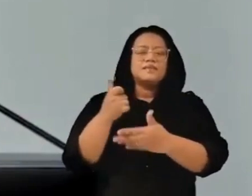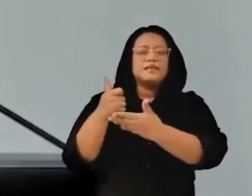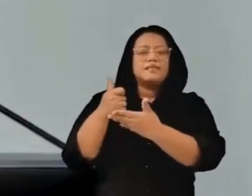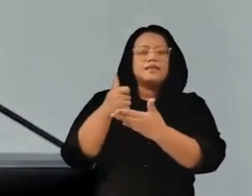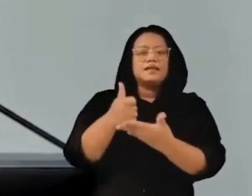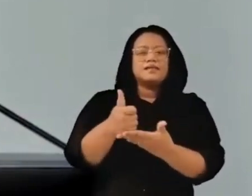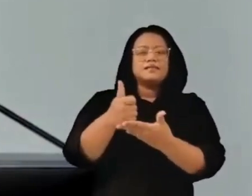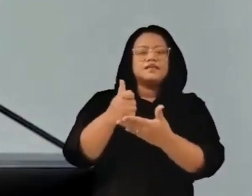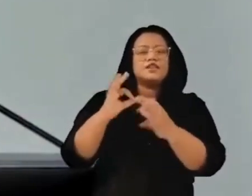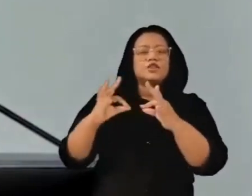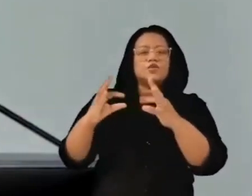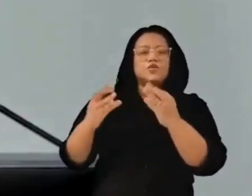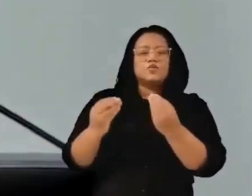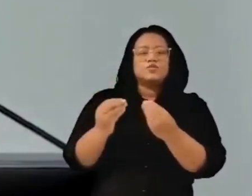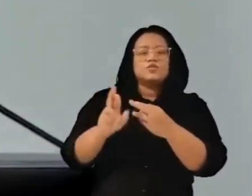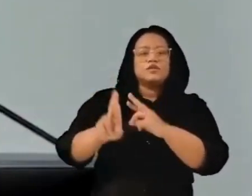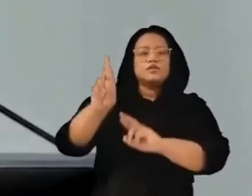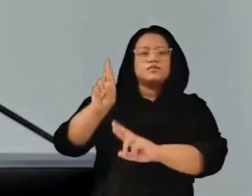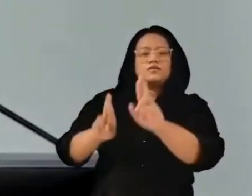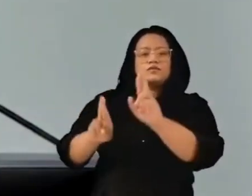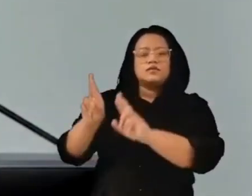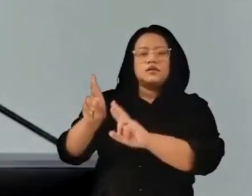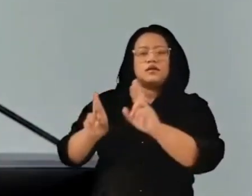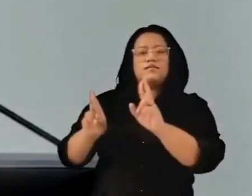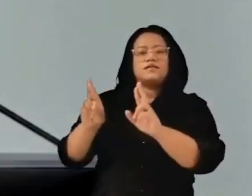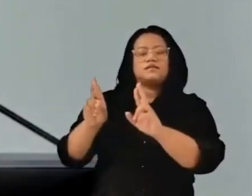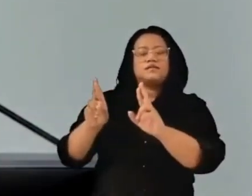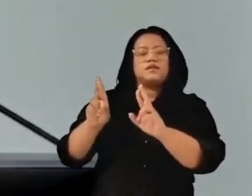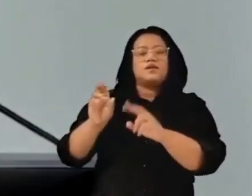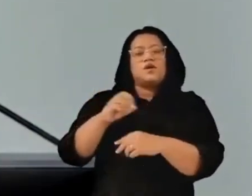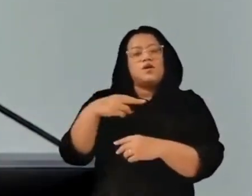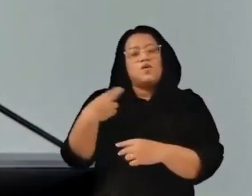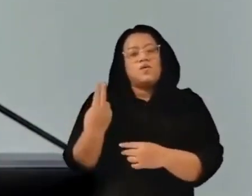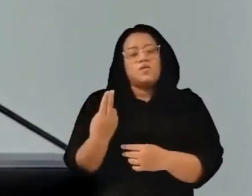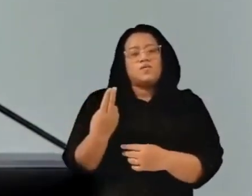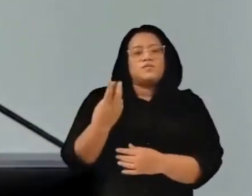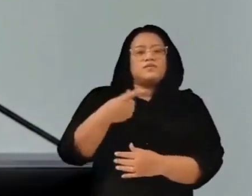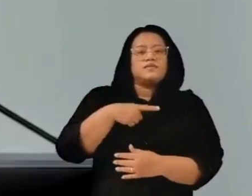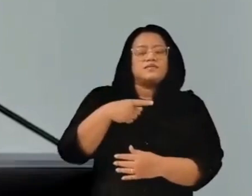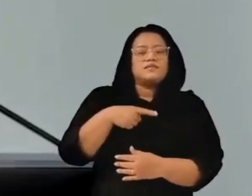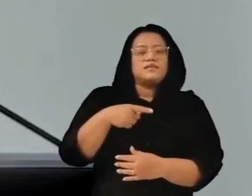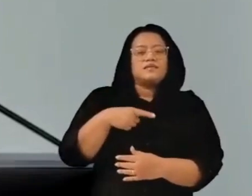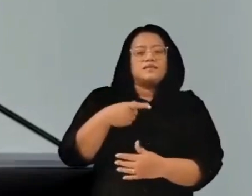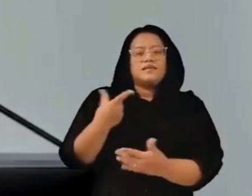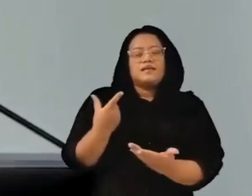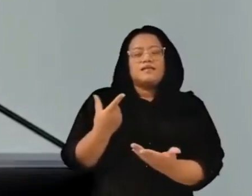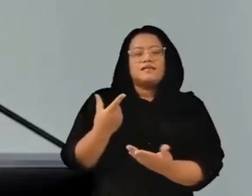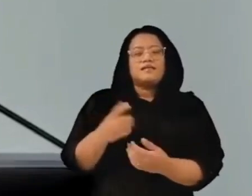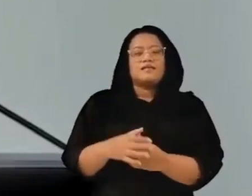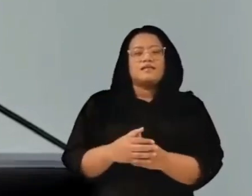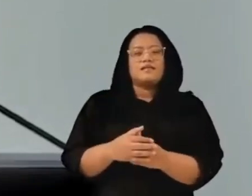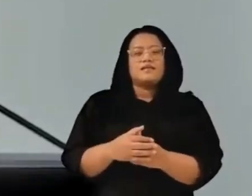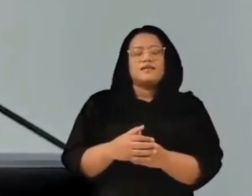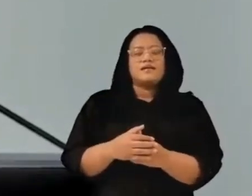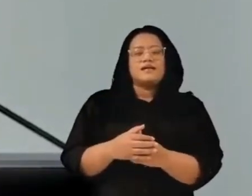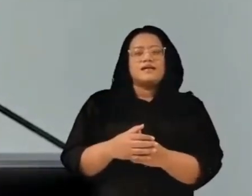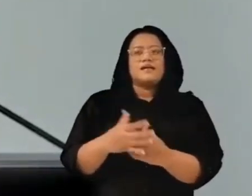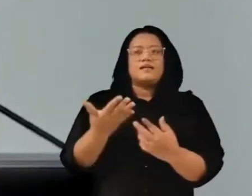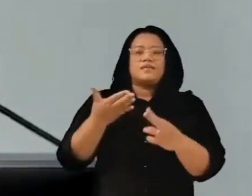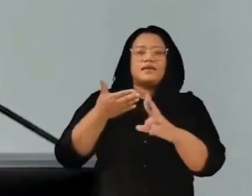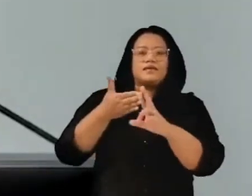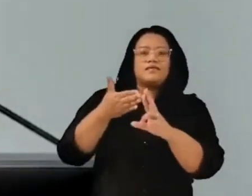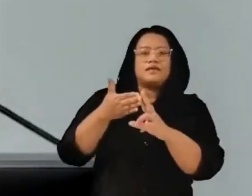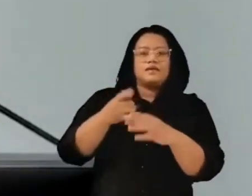todos os atores que participavam ou que tinham, de alguma forma, alguma interferência na